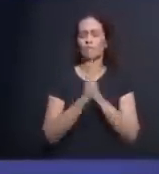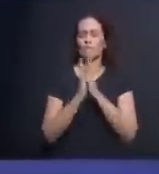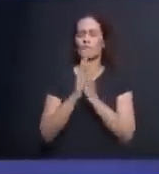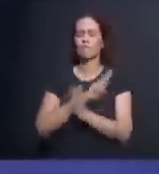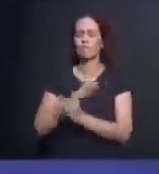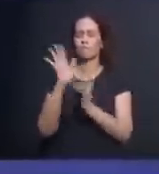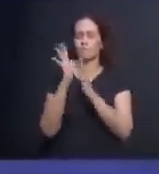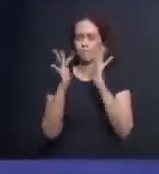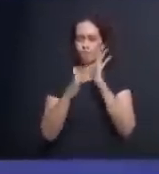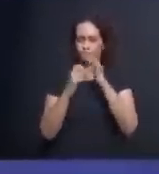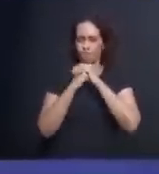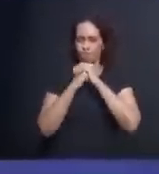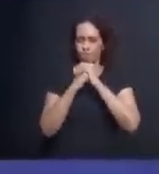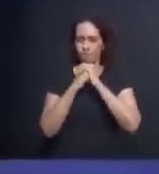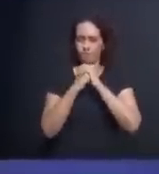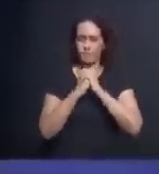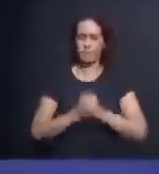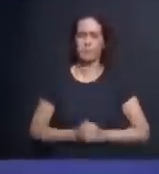e amém.